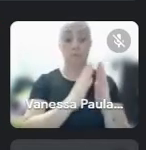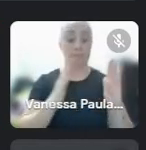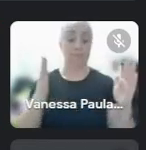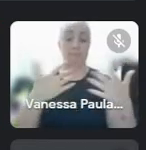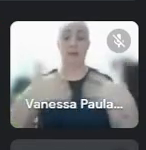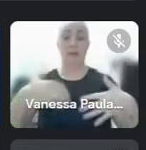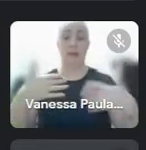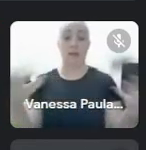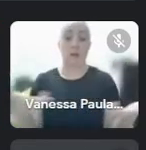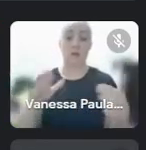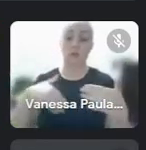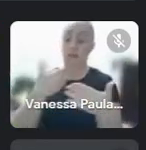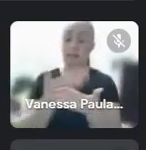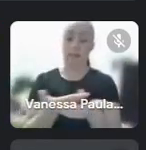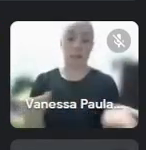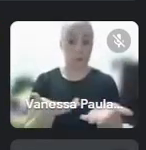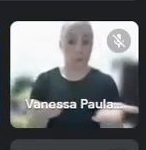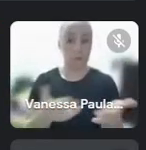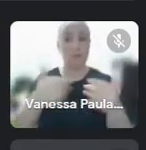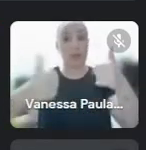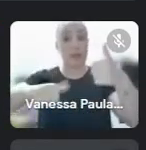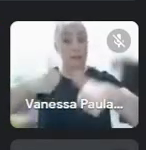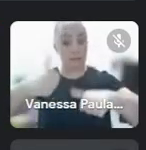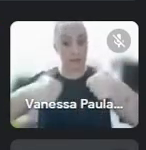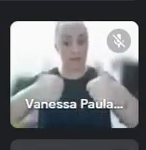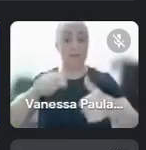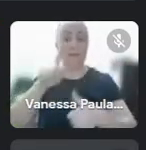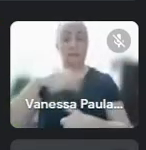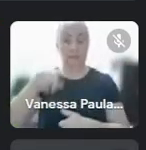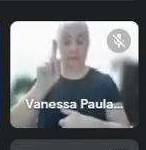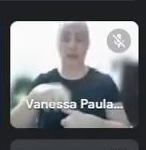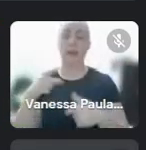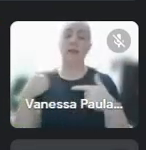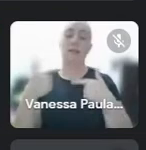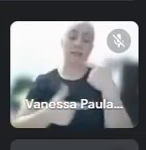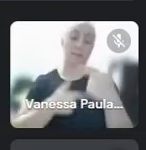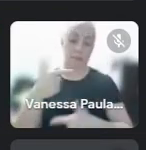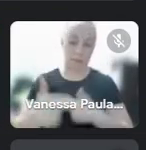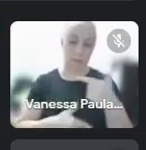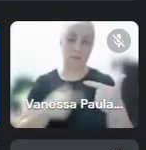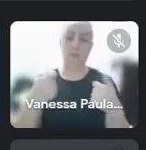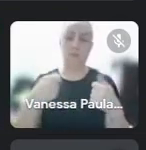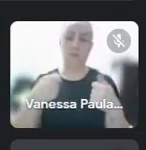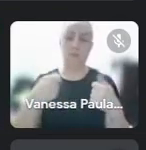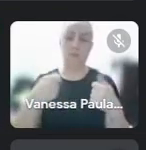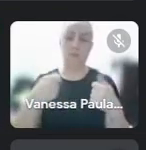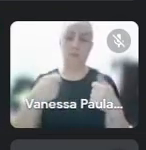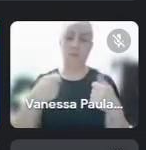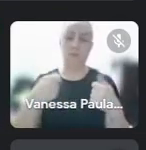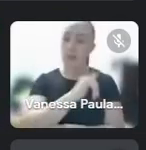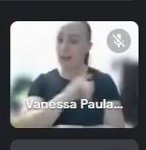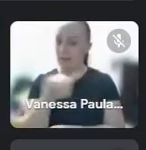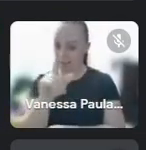hoje. Então, analisar sedimento é trabalhoso, tá, gente? Tem que secar, avisa aos navegantes,